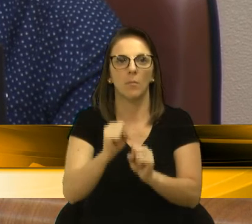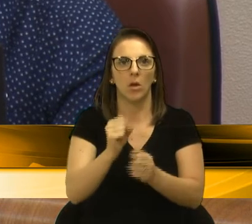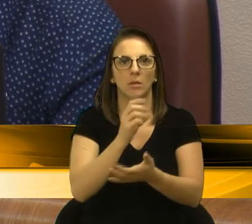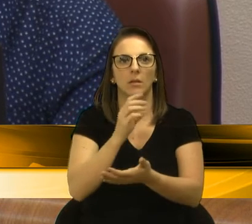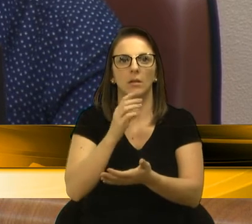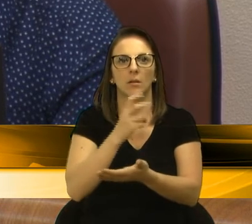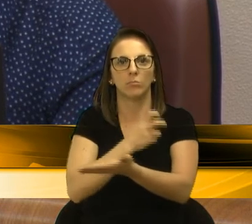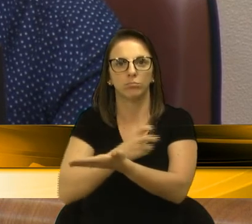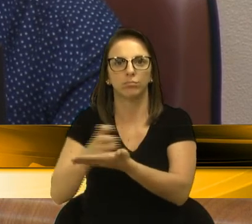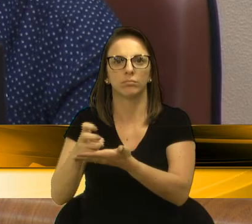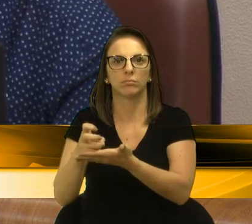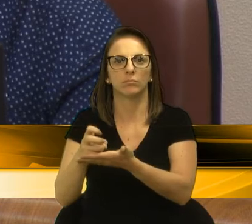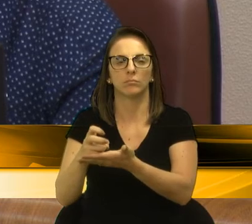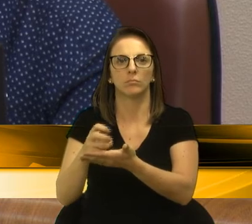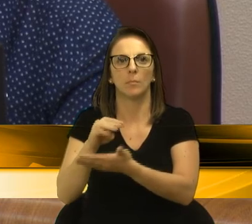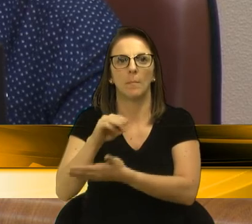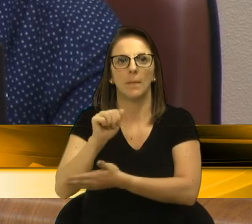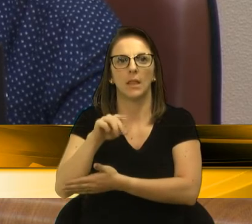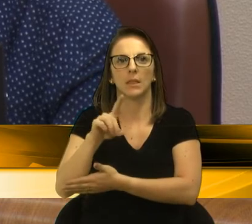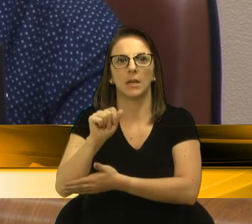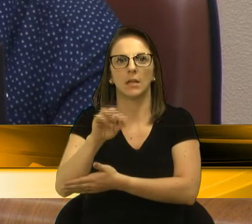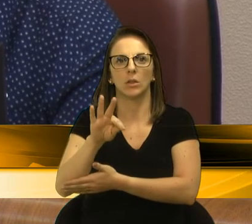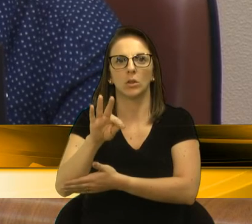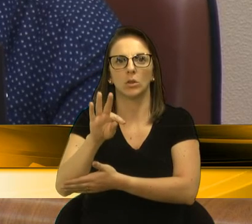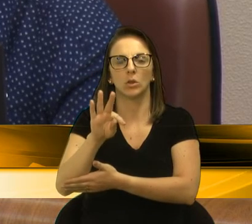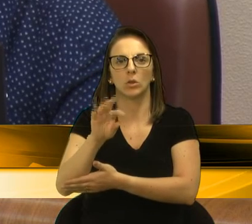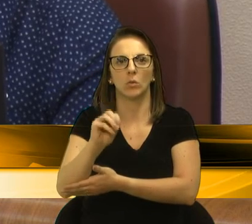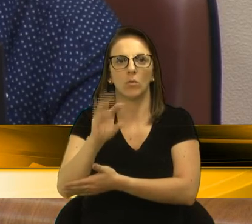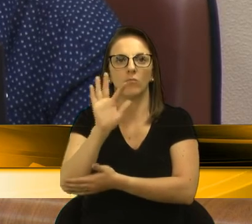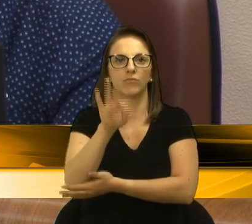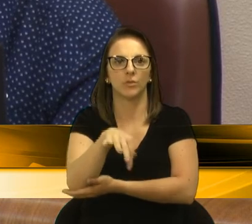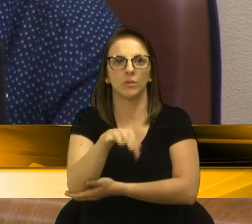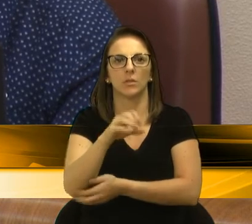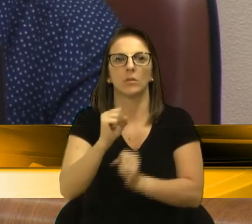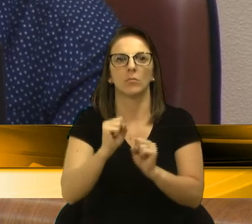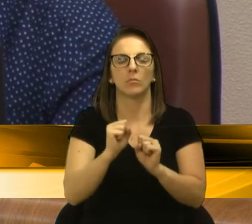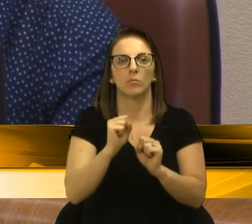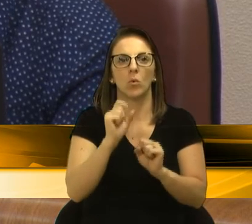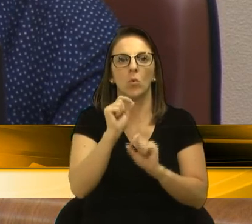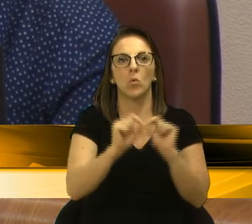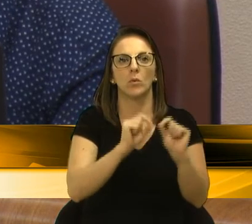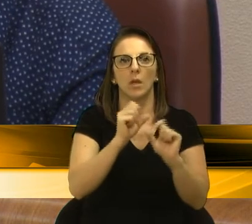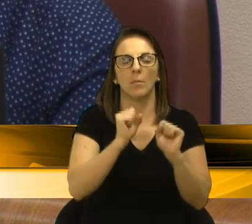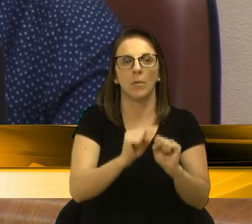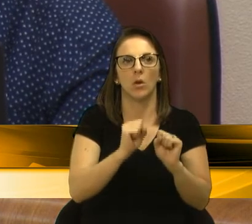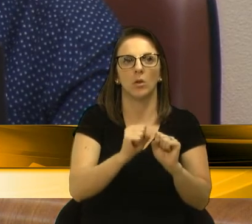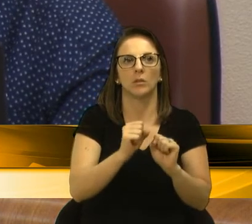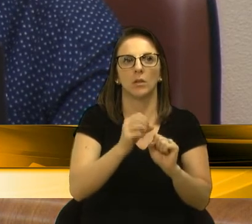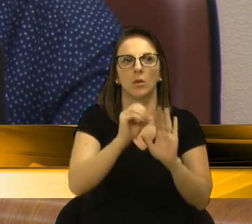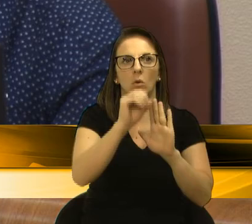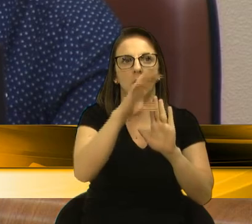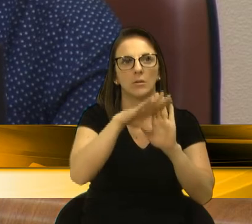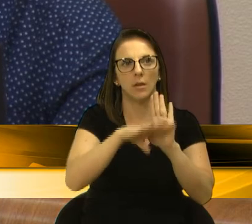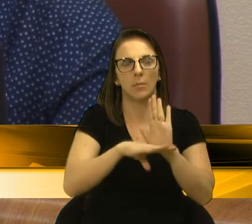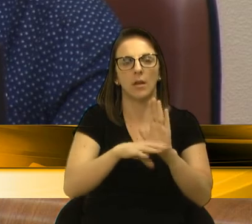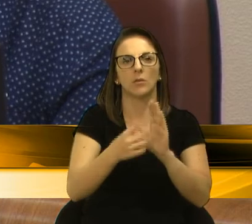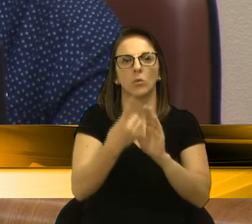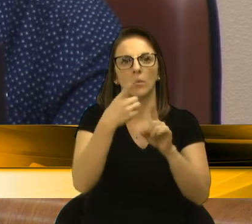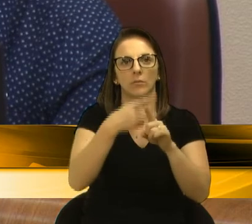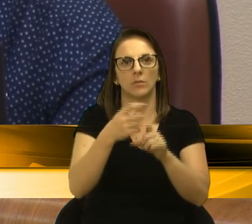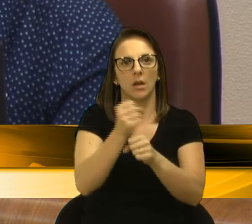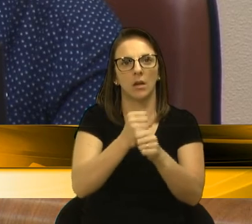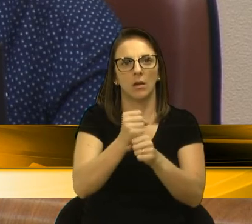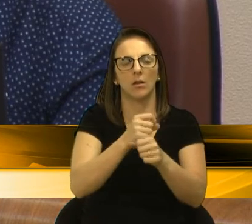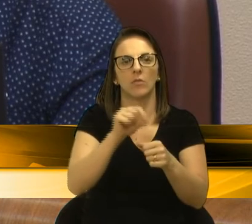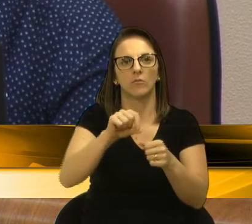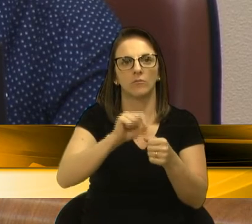eletivo. As alterações que se podem introduzir no orçamento anual pelo prefeito operam-se com autorização da Câmara, como é o caso da